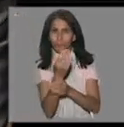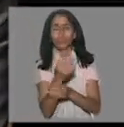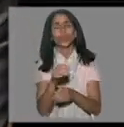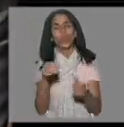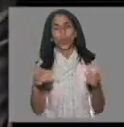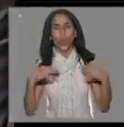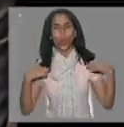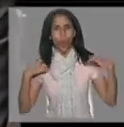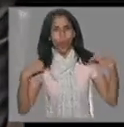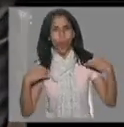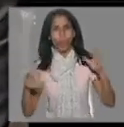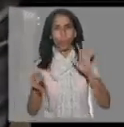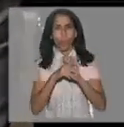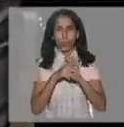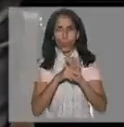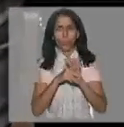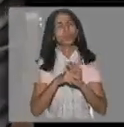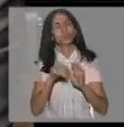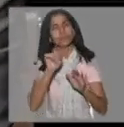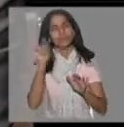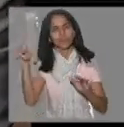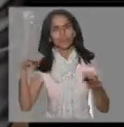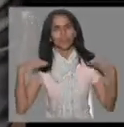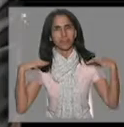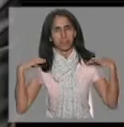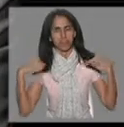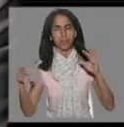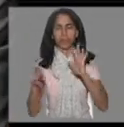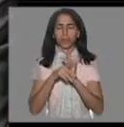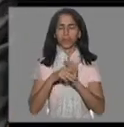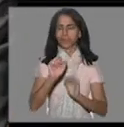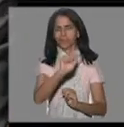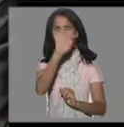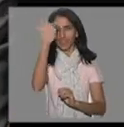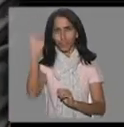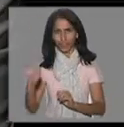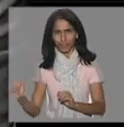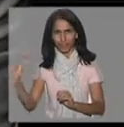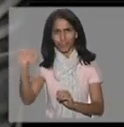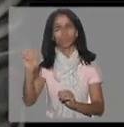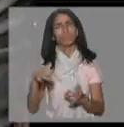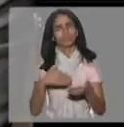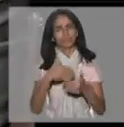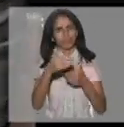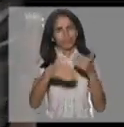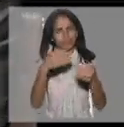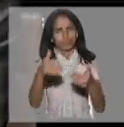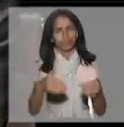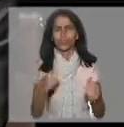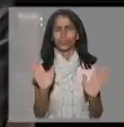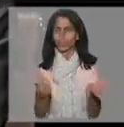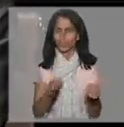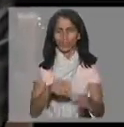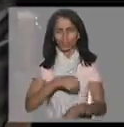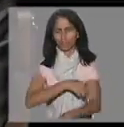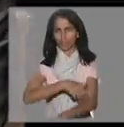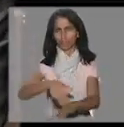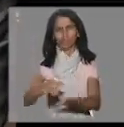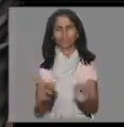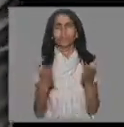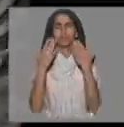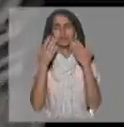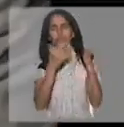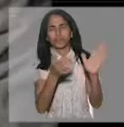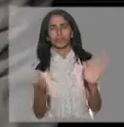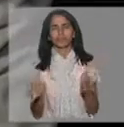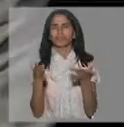afro-urbanas feitas com capulanas, como são chamados os tecidos tradicionais africanos. E desde então, já realizou desfiles,